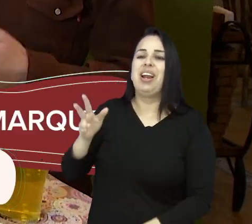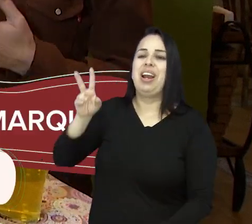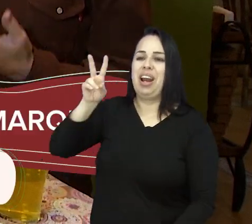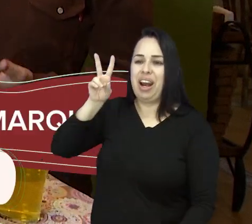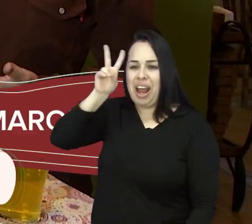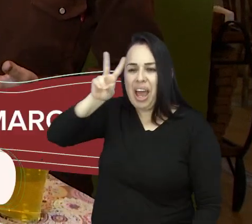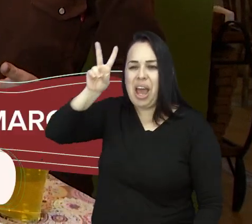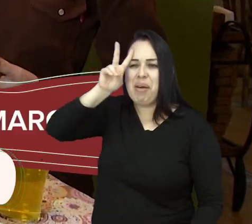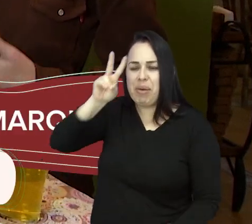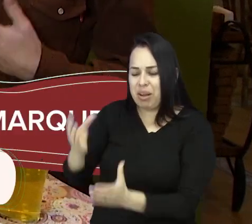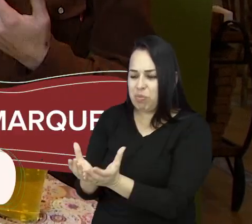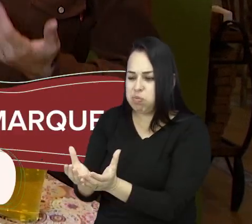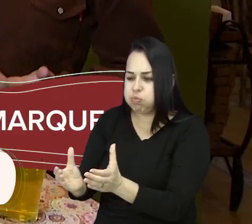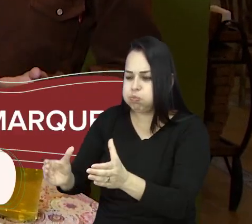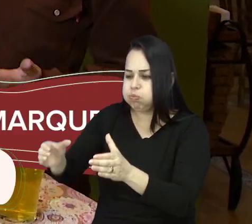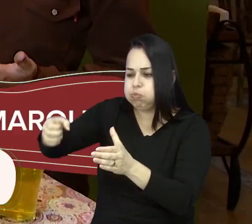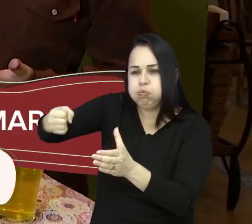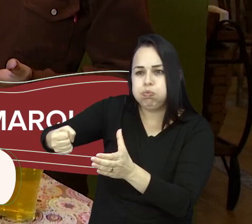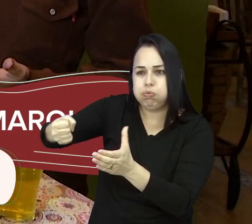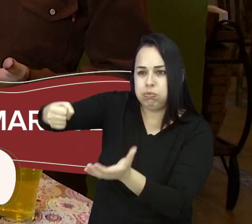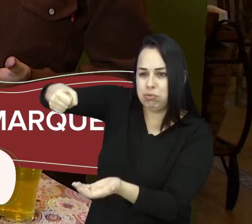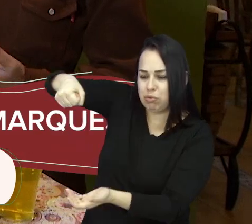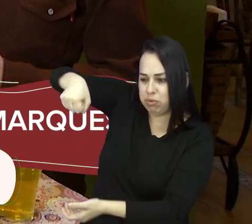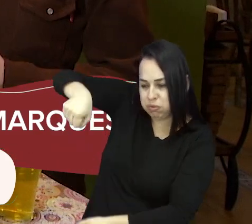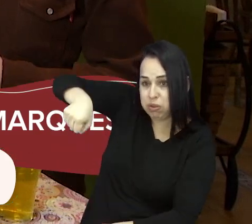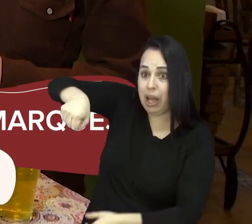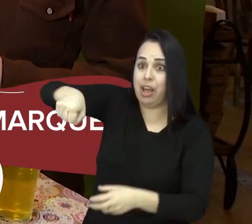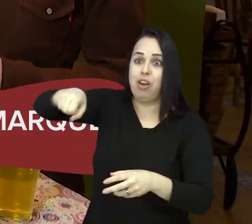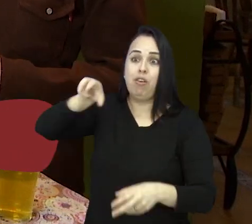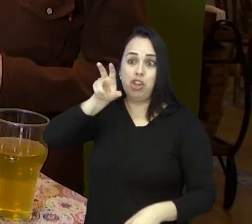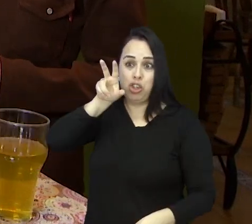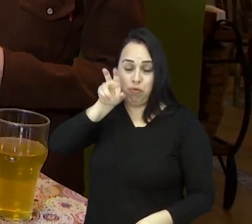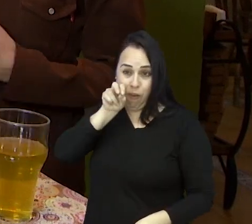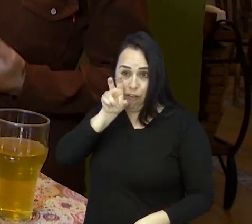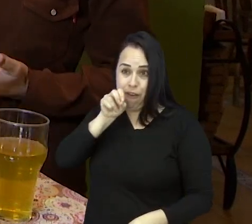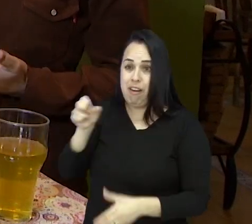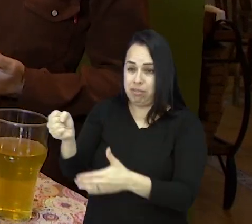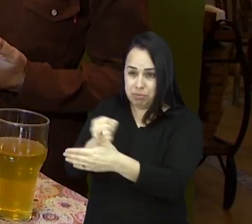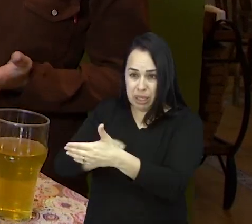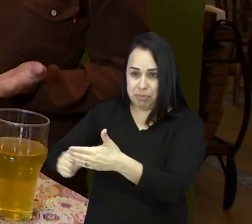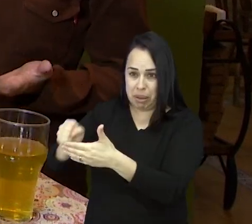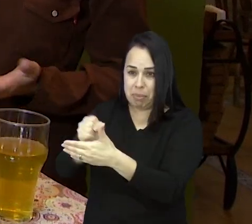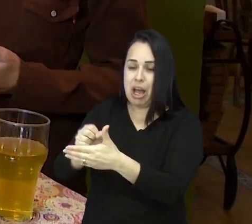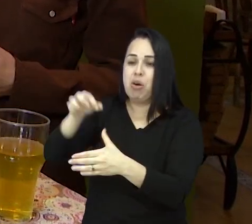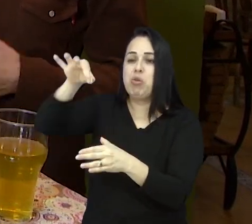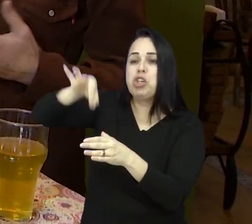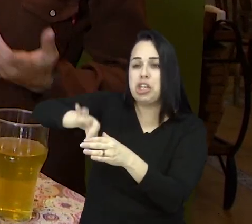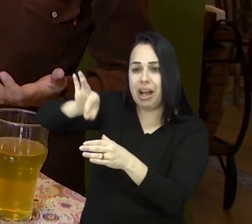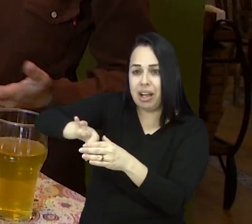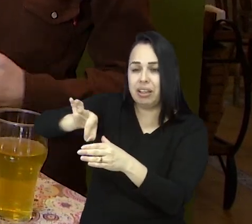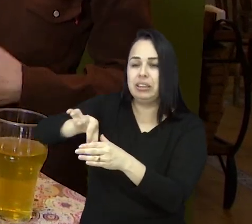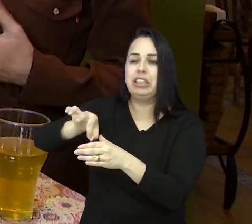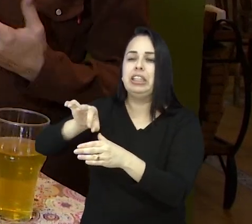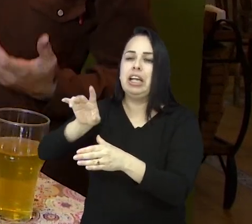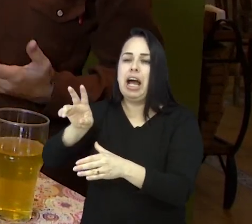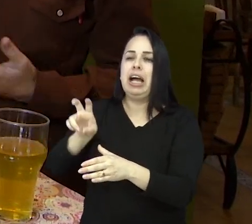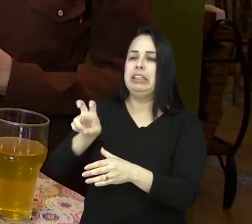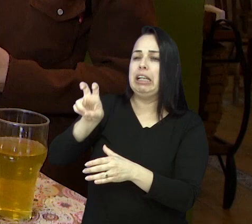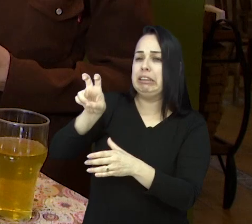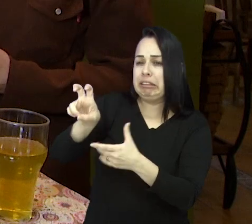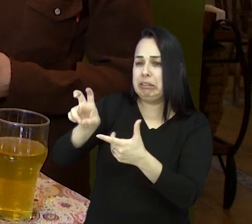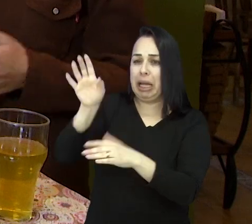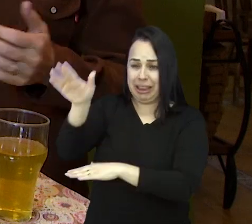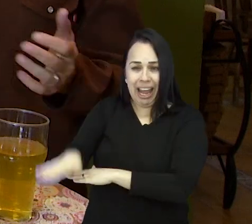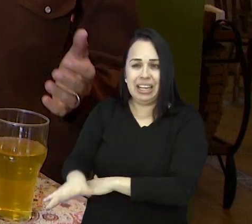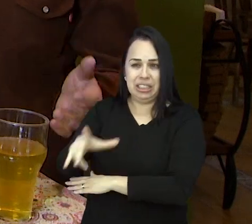a xícara, com o bule, ainda é altamente recomendado e todo mundo conhece como sendo o chá da 5, o chá inglês,